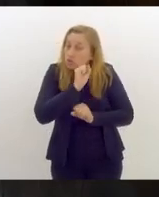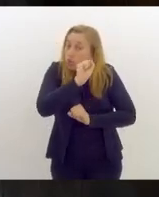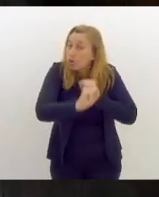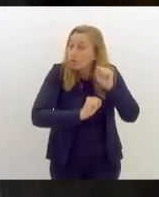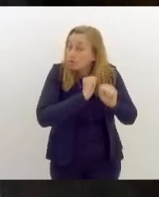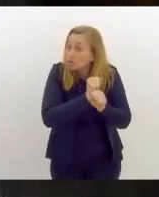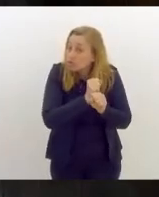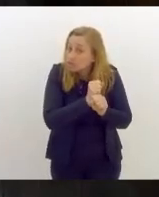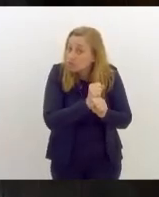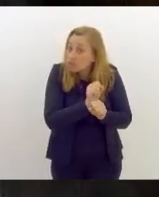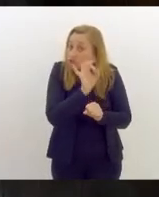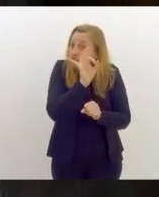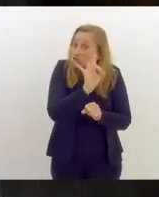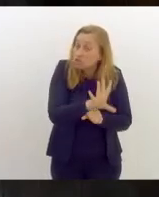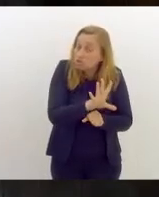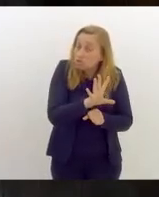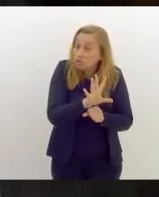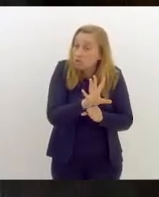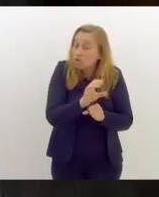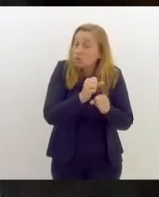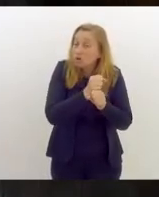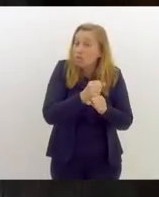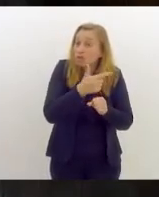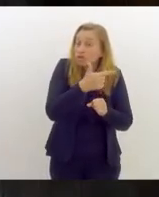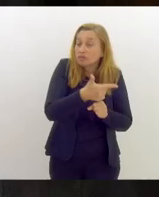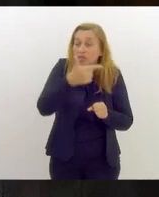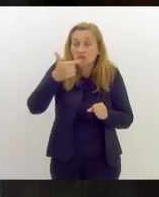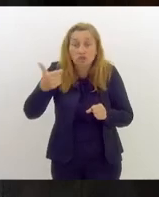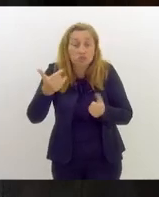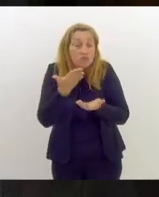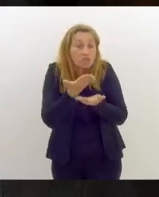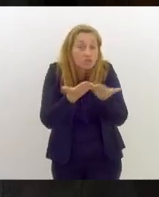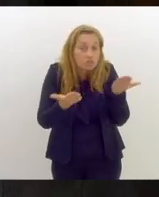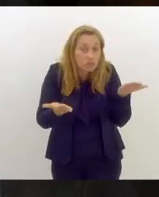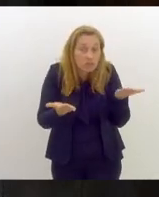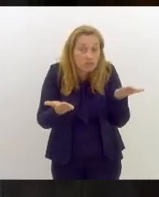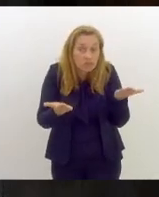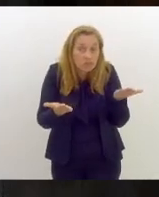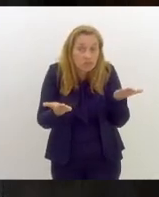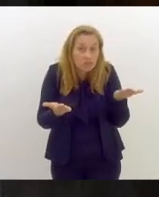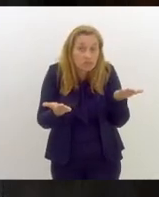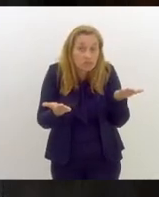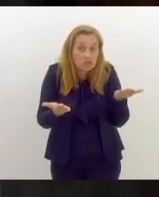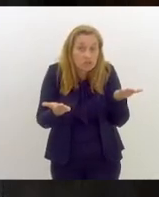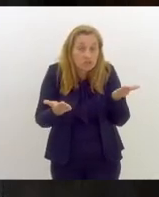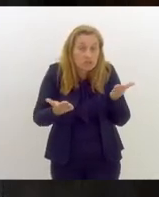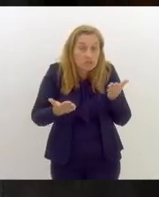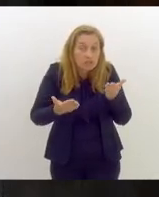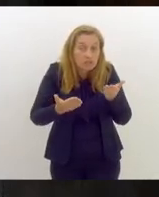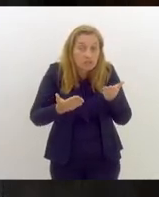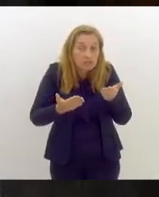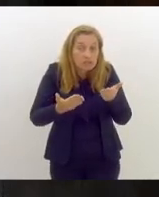vem e somente para o ano de 22 as perdas que ultrapassarem